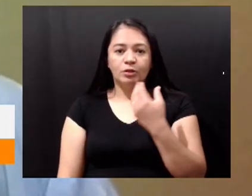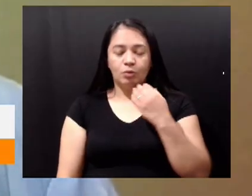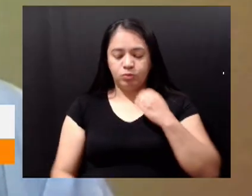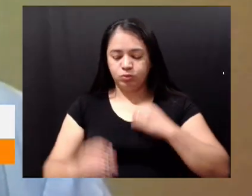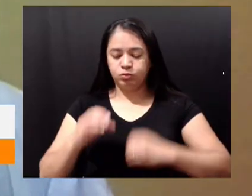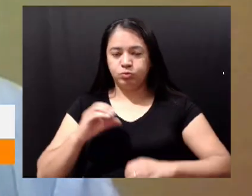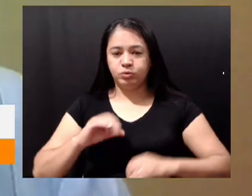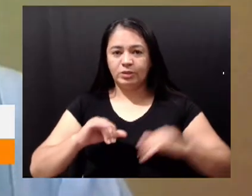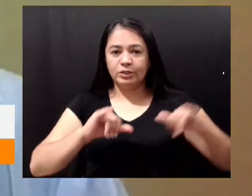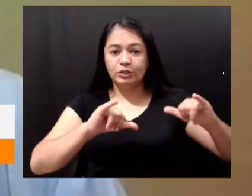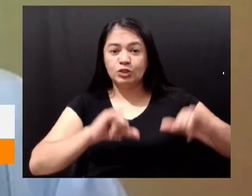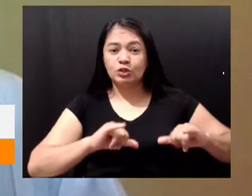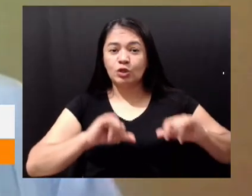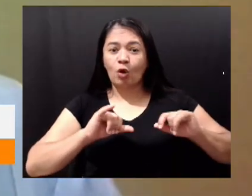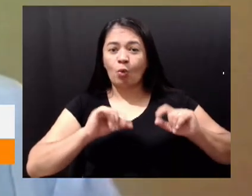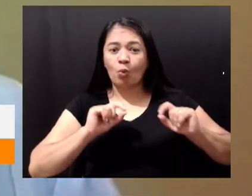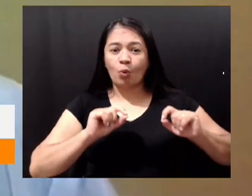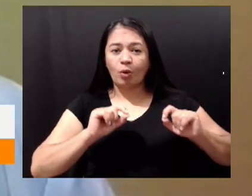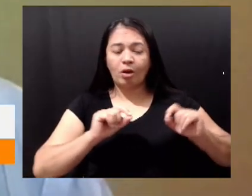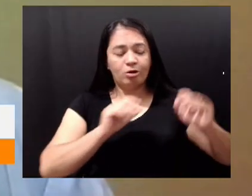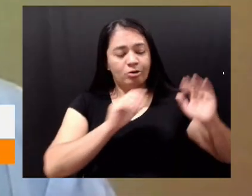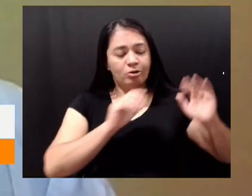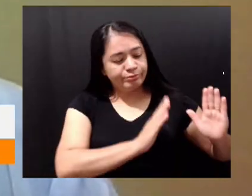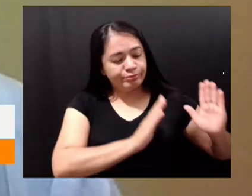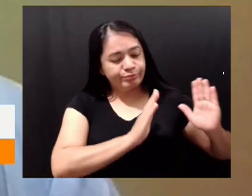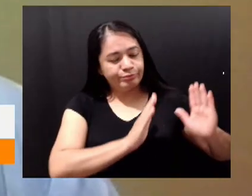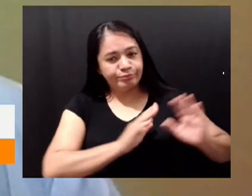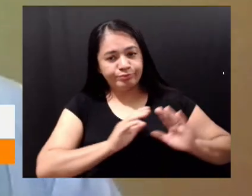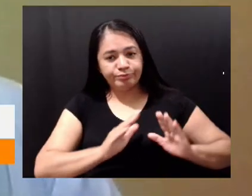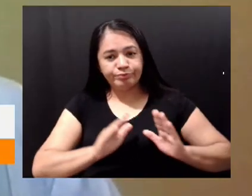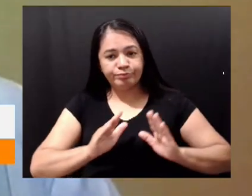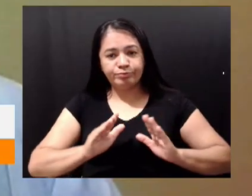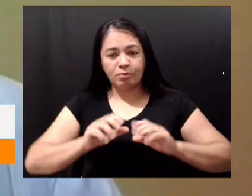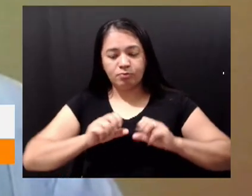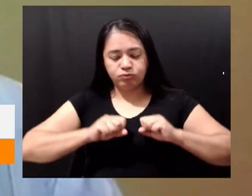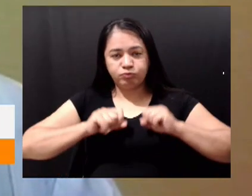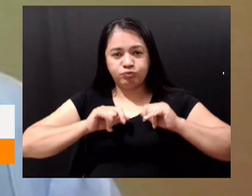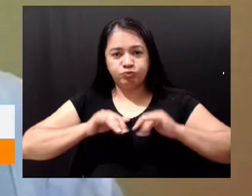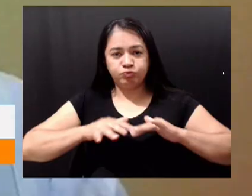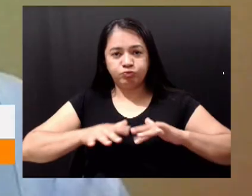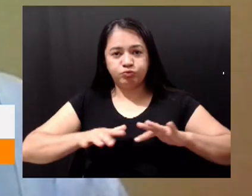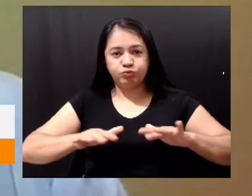processo ele vai se distribuir pelo organismo, ele vai ser